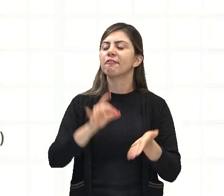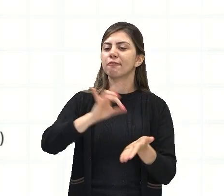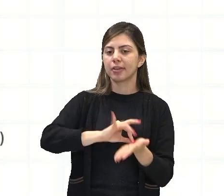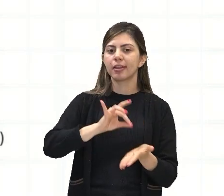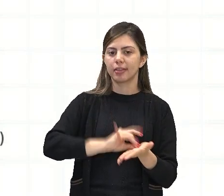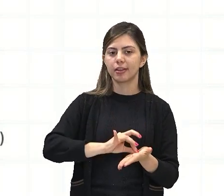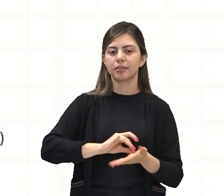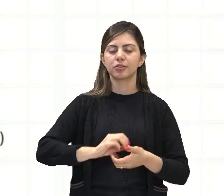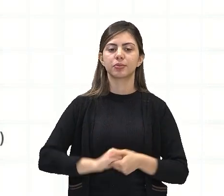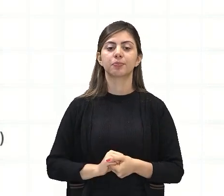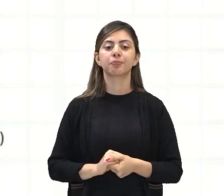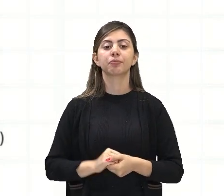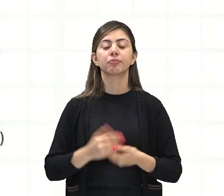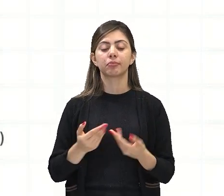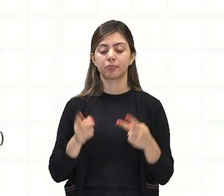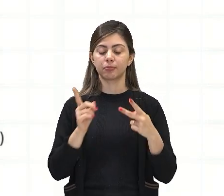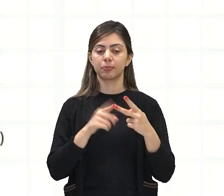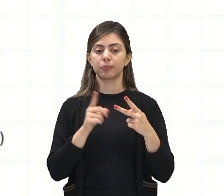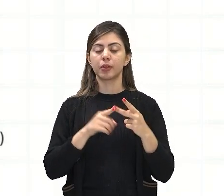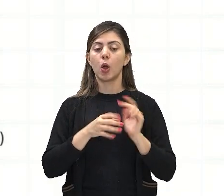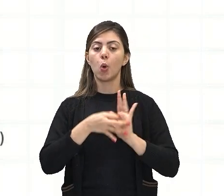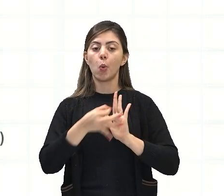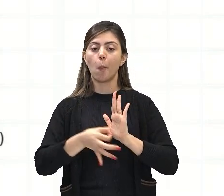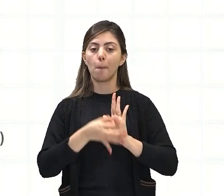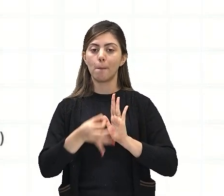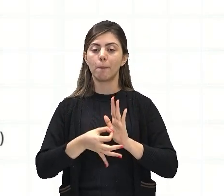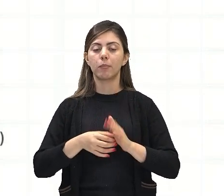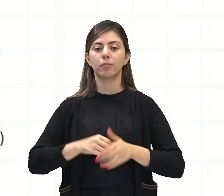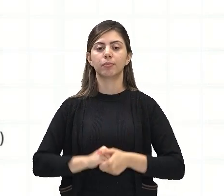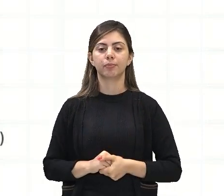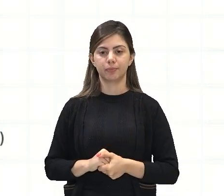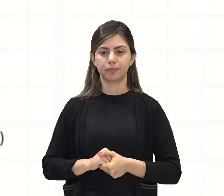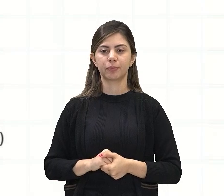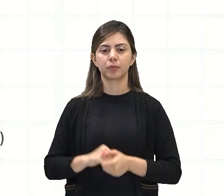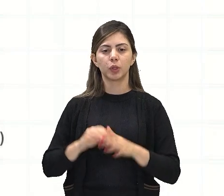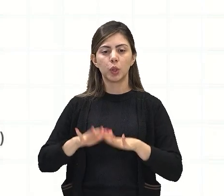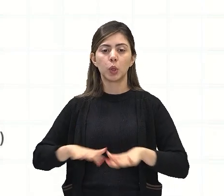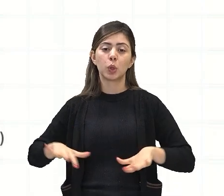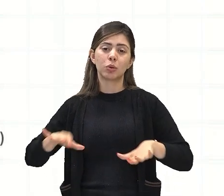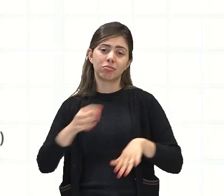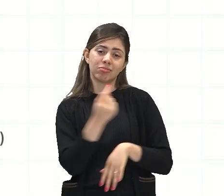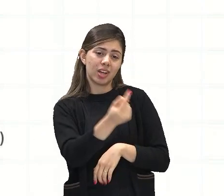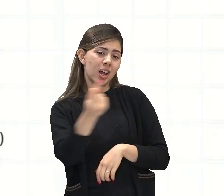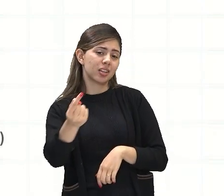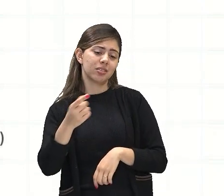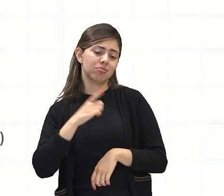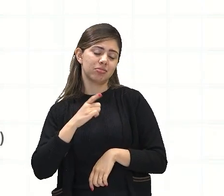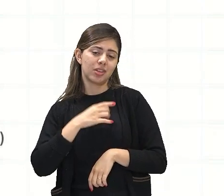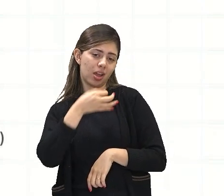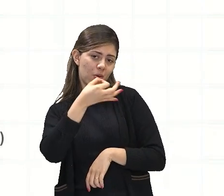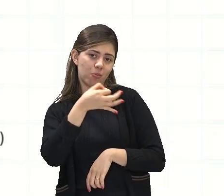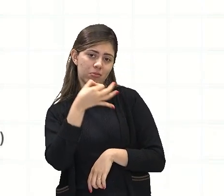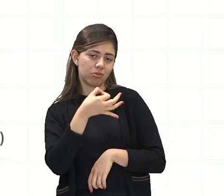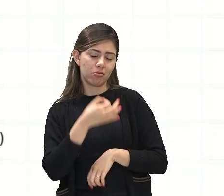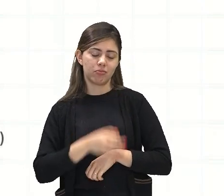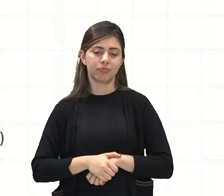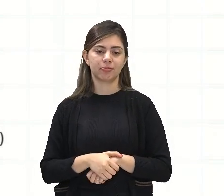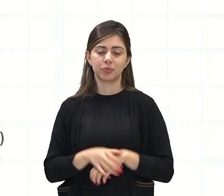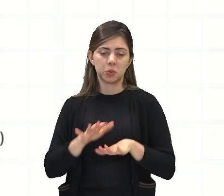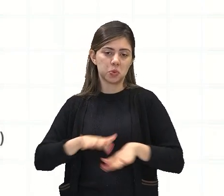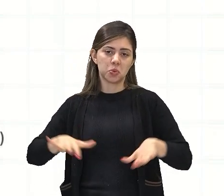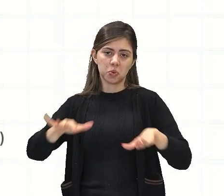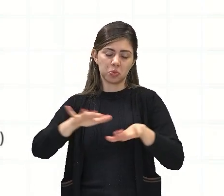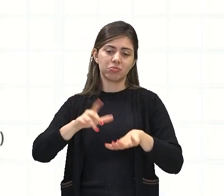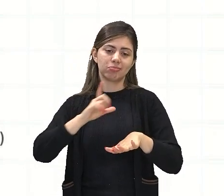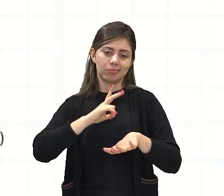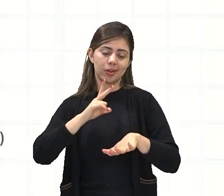sua veracidade. E a opinião? Olha, a opinião todos nós temos, você tem, eu tenho, todos nós. A opinião, né,